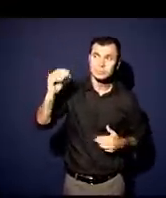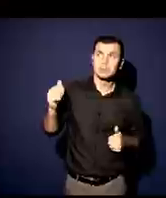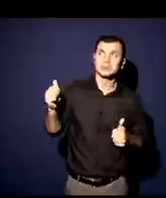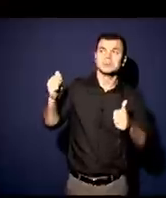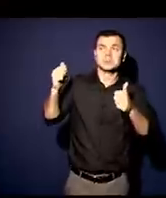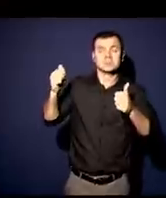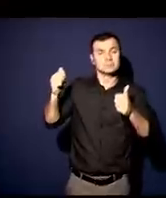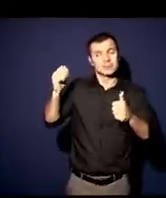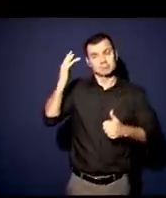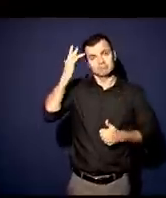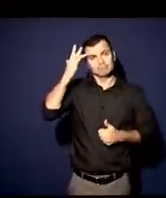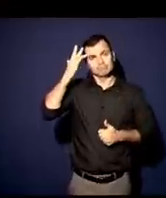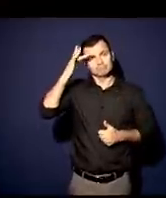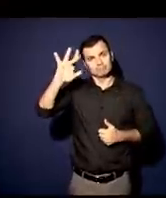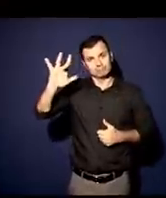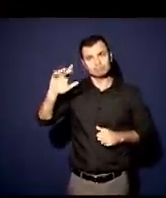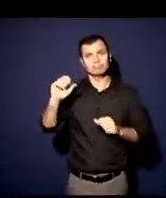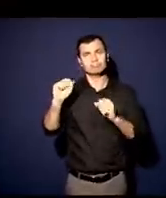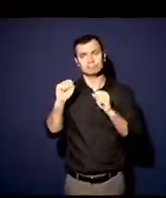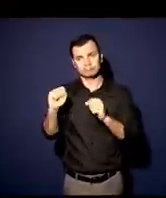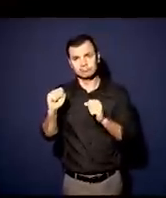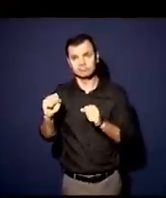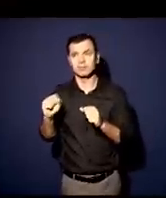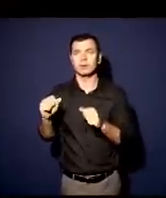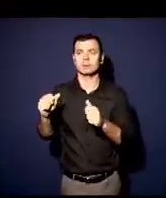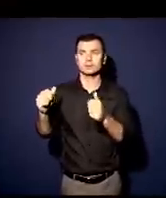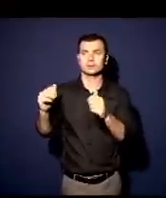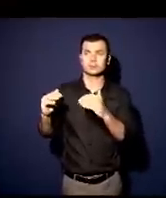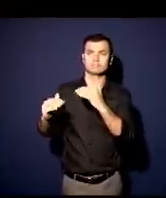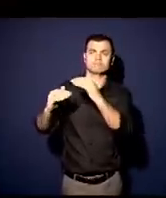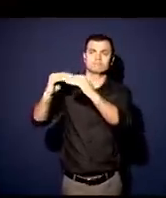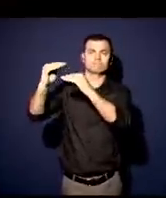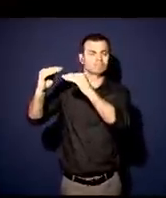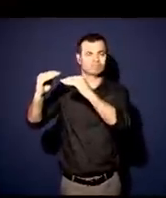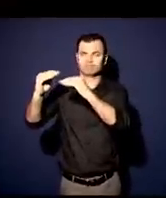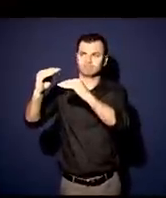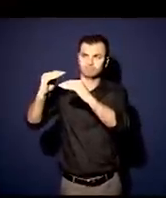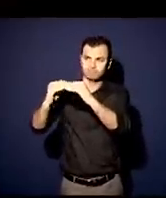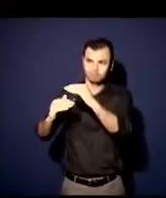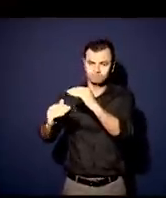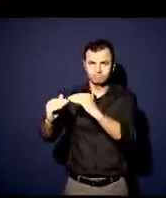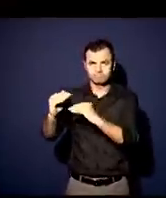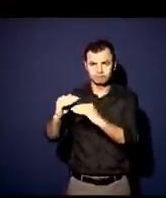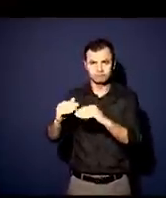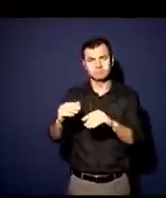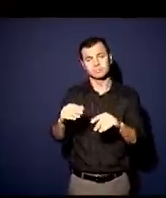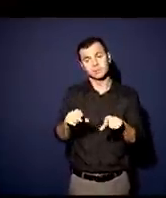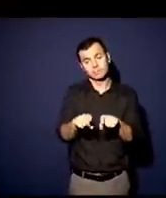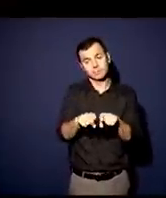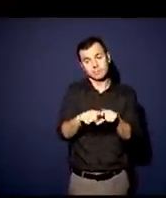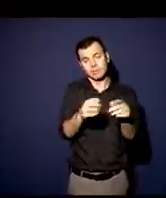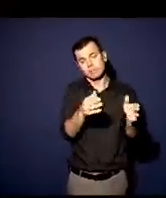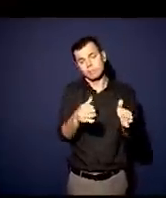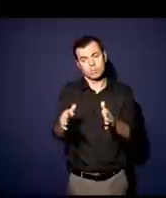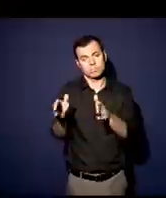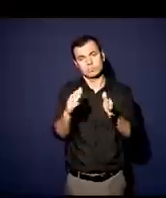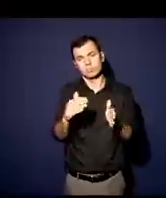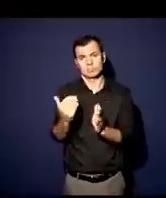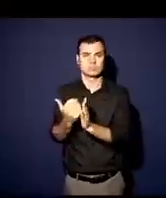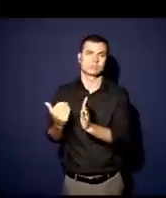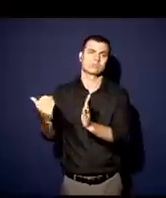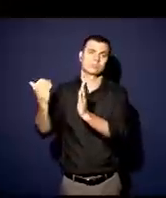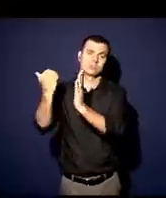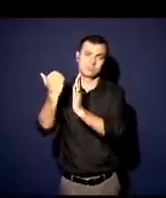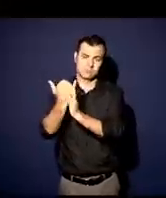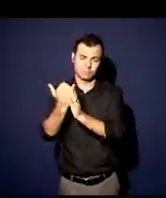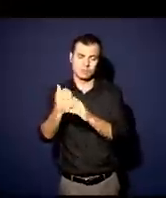de capacidade de compensar um crescimento menor de PIB potencial com uma produtividade maior. Então, seriam as